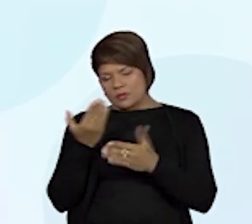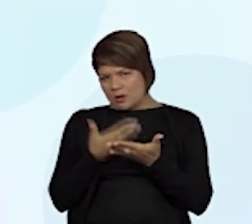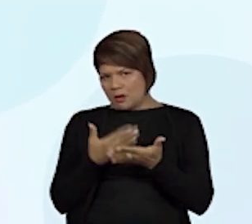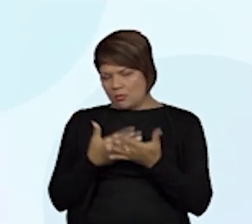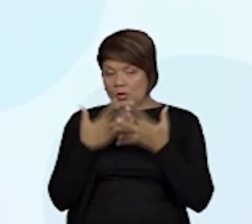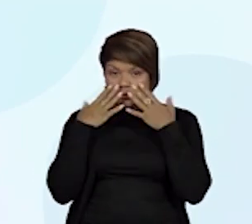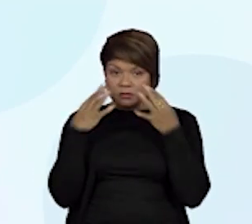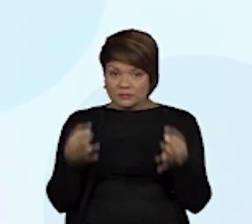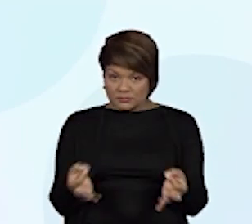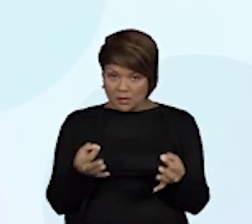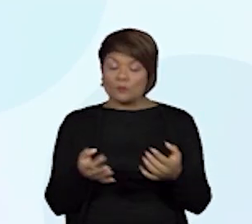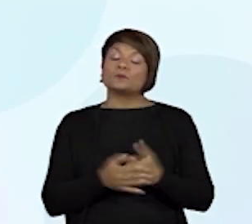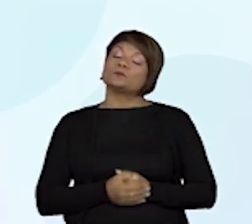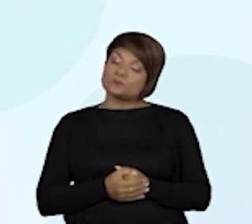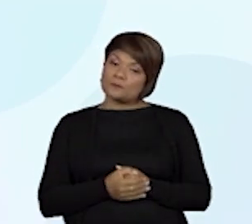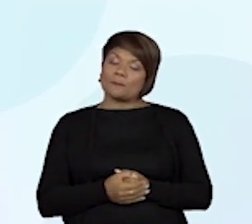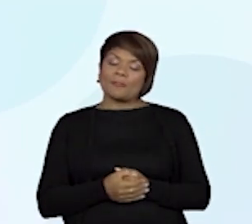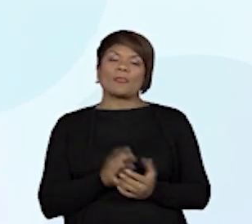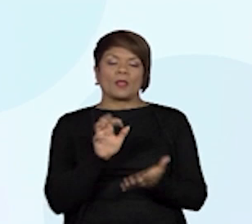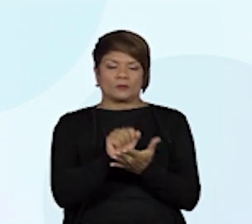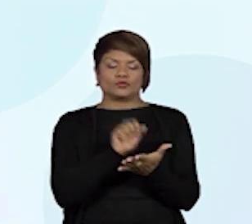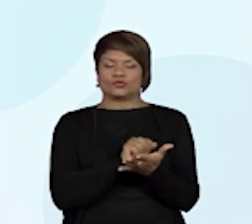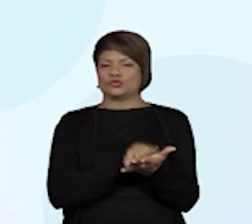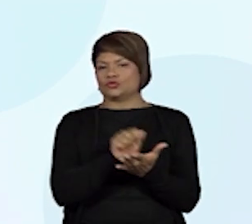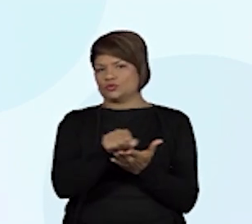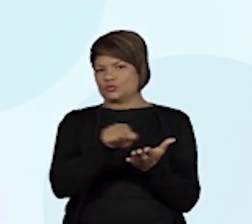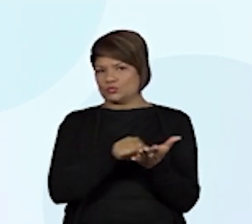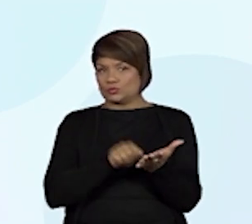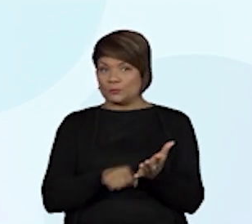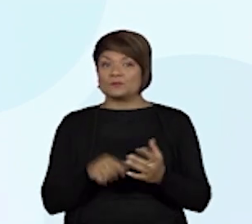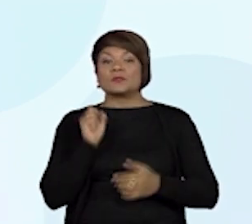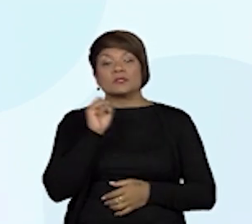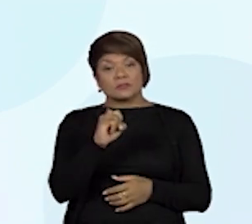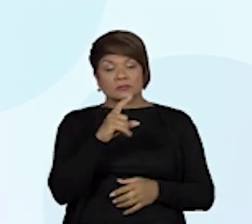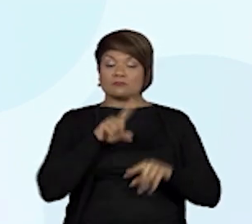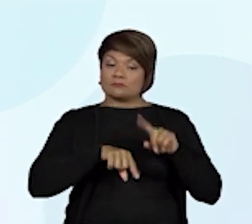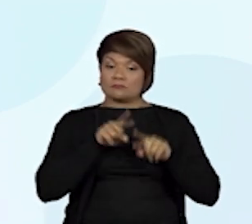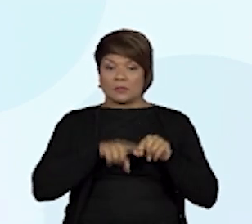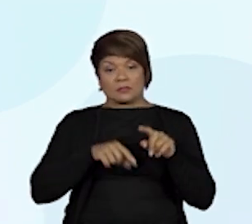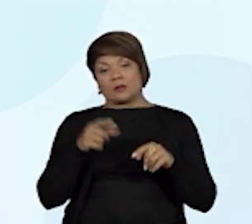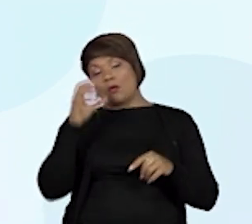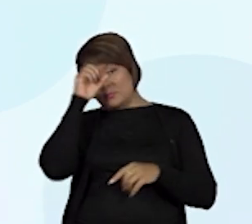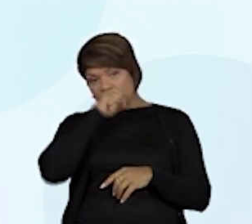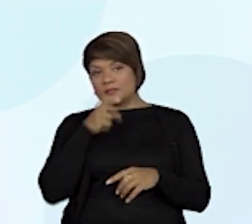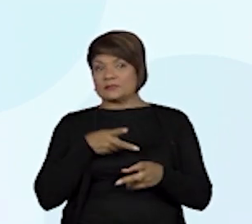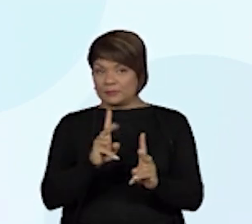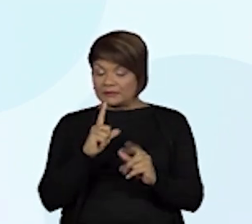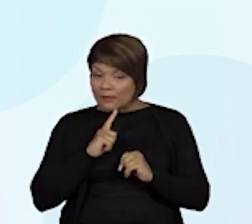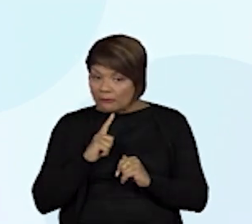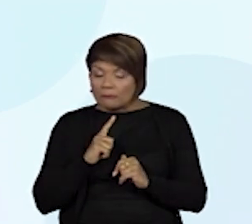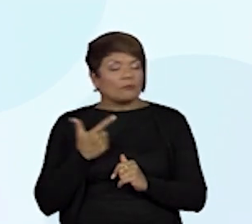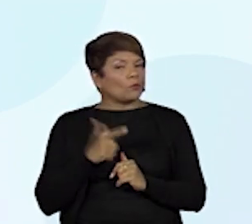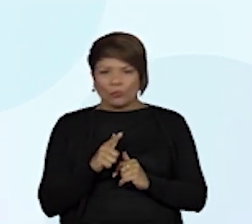necessários. Quem tiver o material do Aprender Sempre pode acompanhar, quem não tiver, acompanhe também.